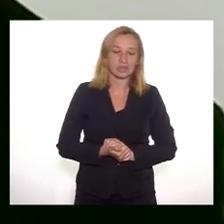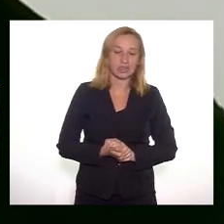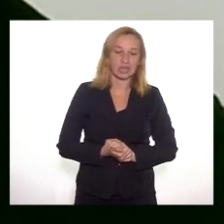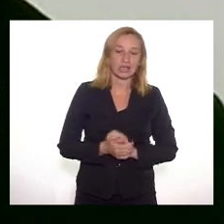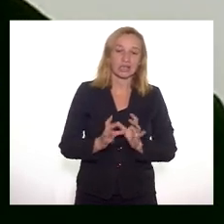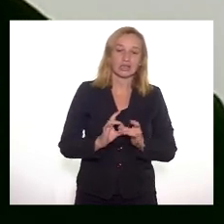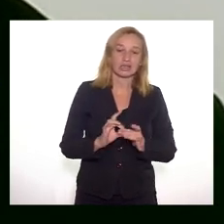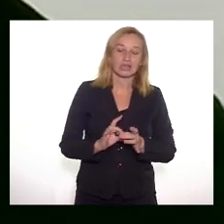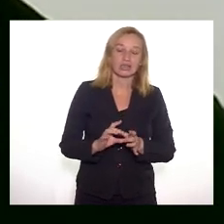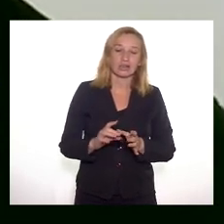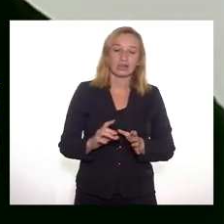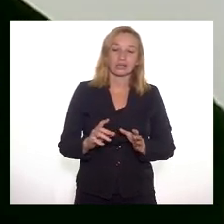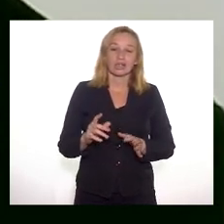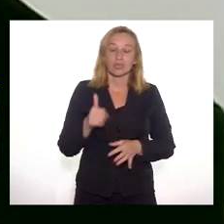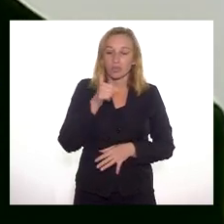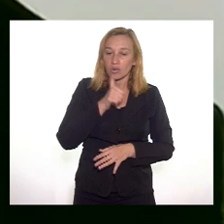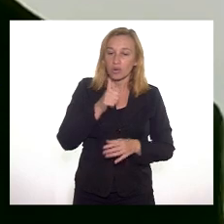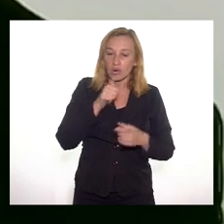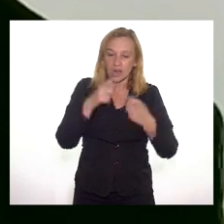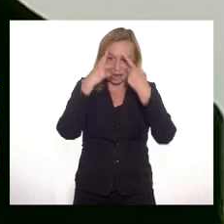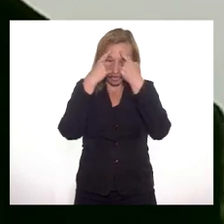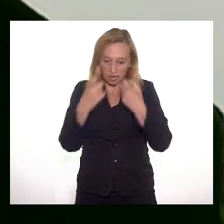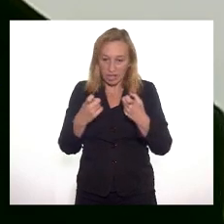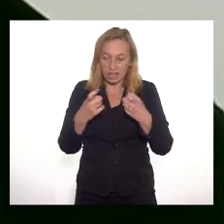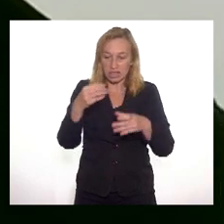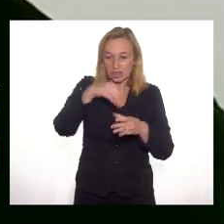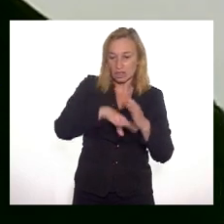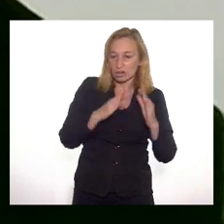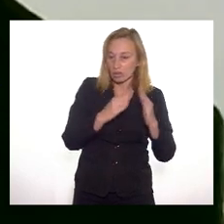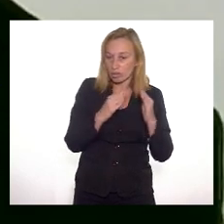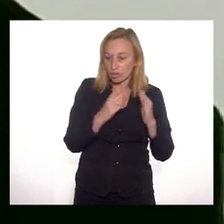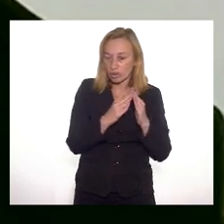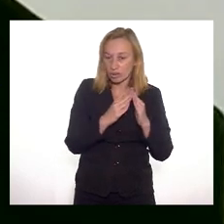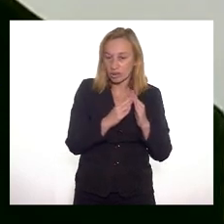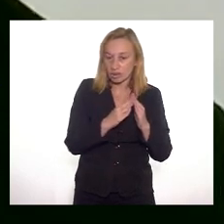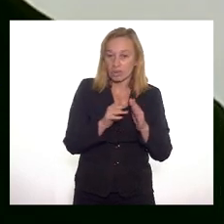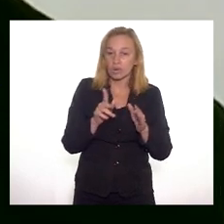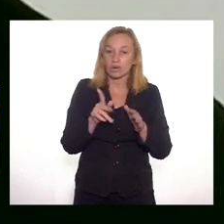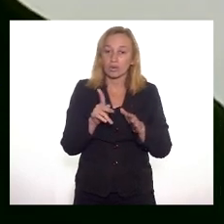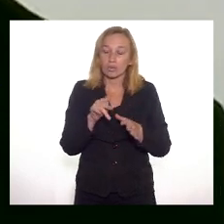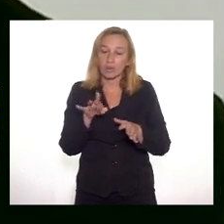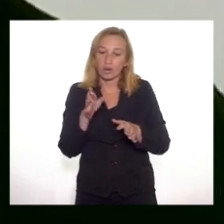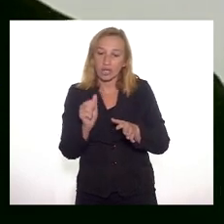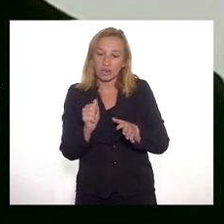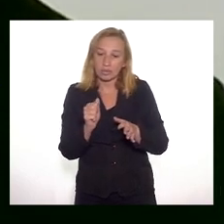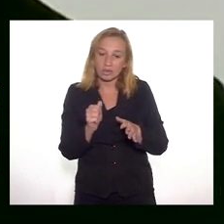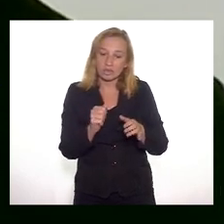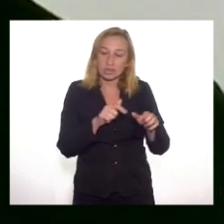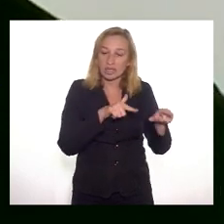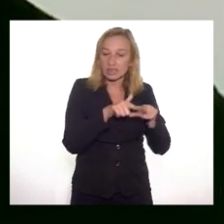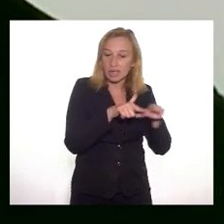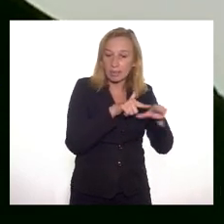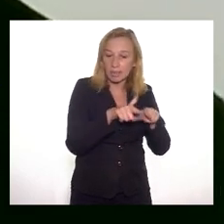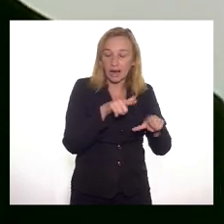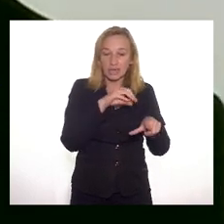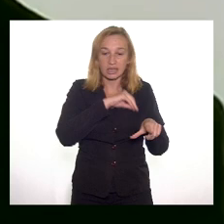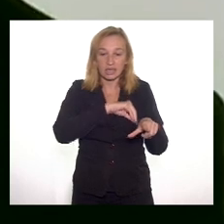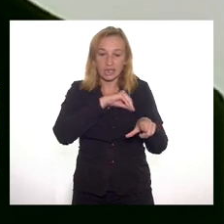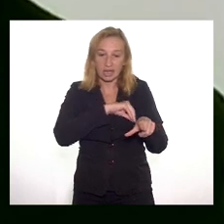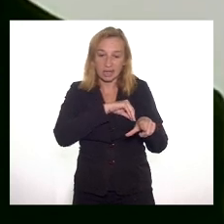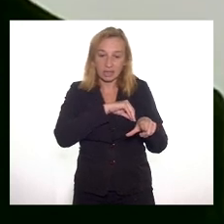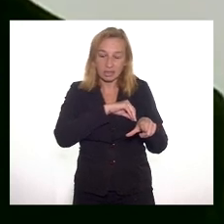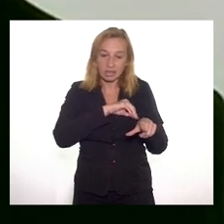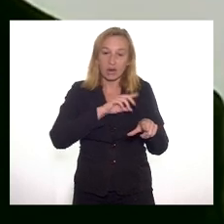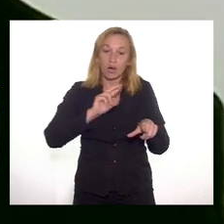a prioridade de inclusão da mulher vítima de violência doméstica e familiar nos programas de geração de emprego e renda gerenciados e